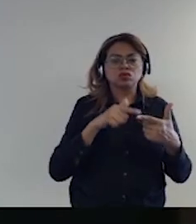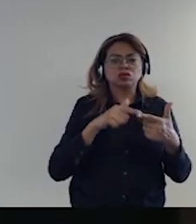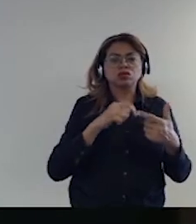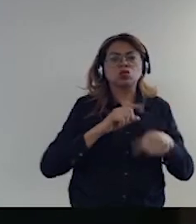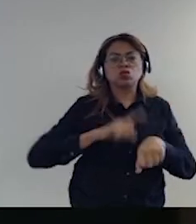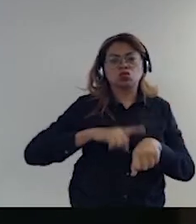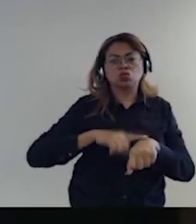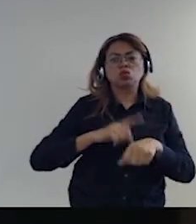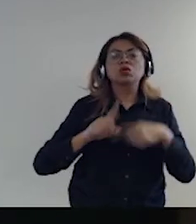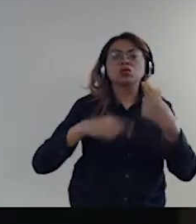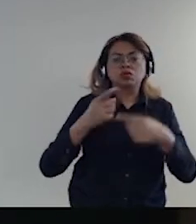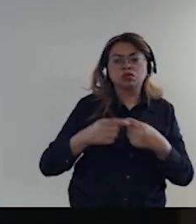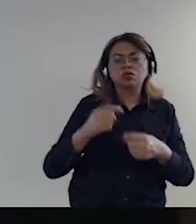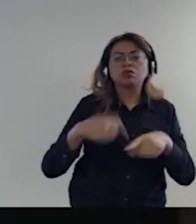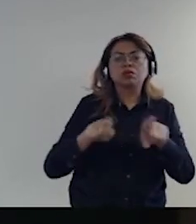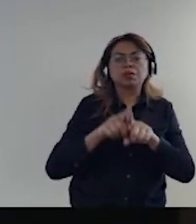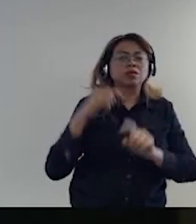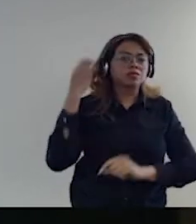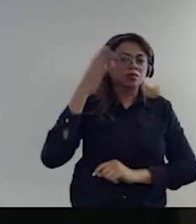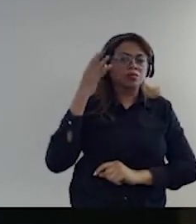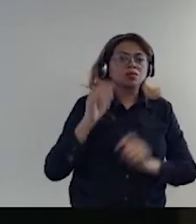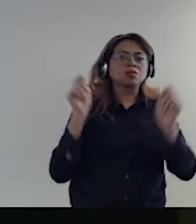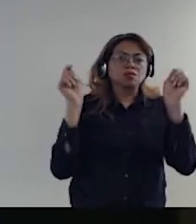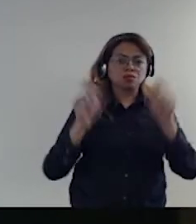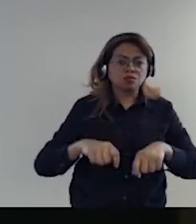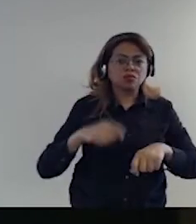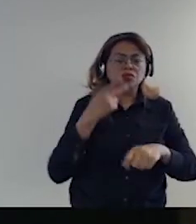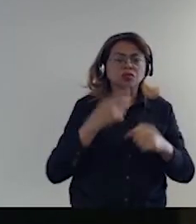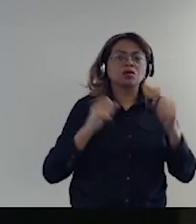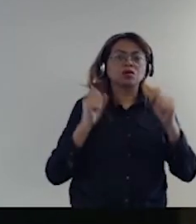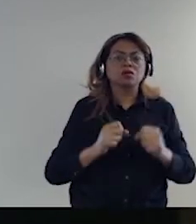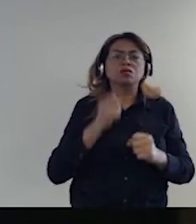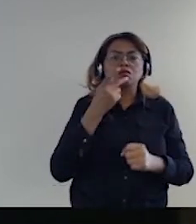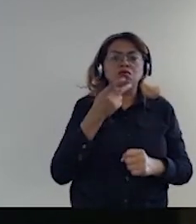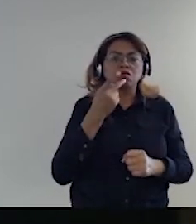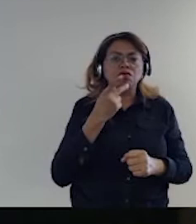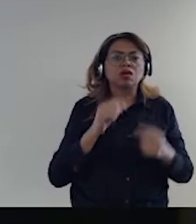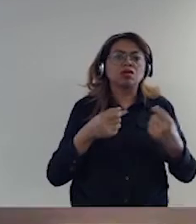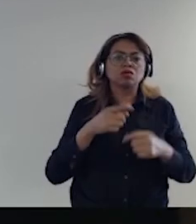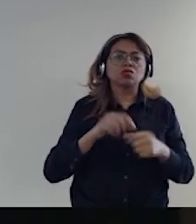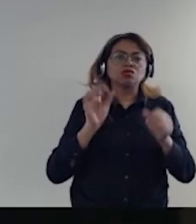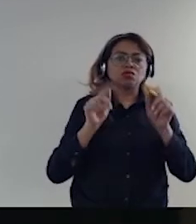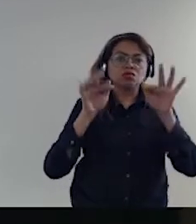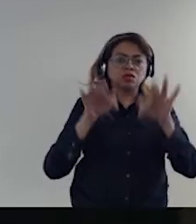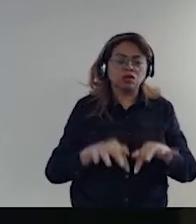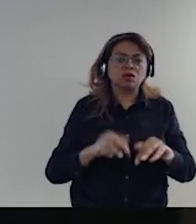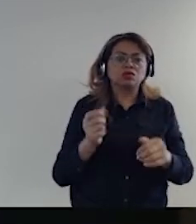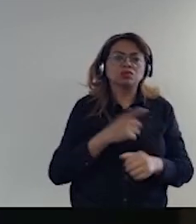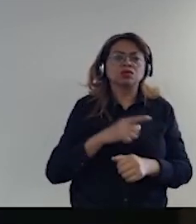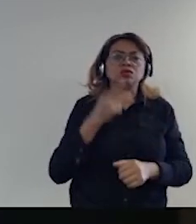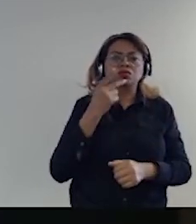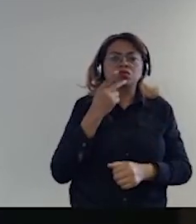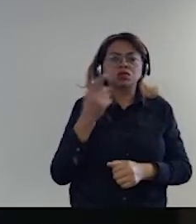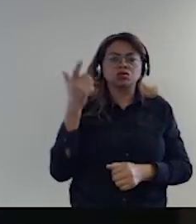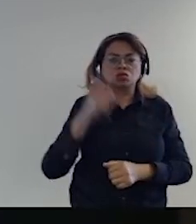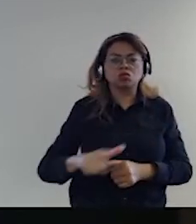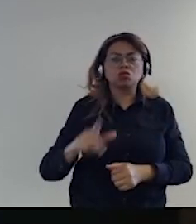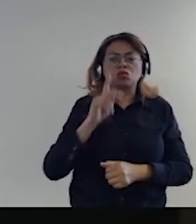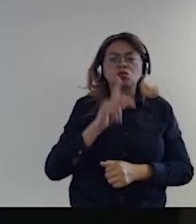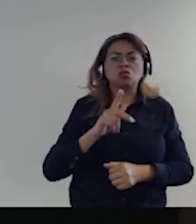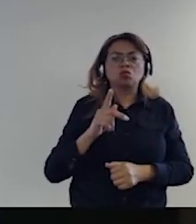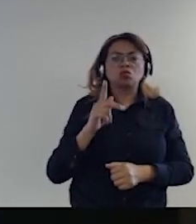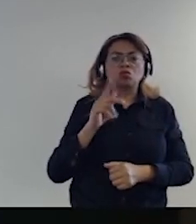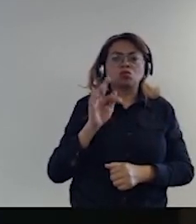expositores poderão fazer considerações finais para arrematar finalmente o tema. Passo a palavra novamente ao professor